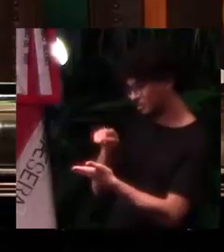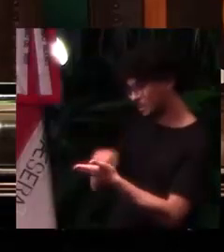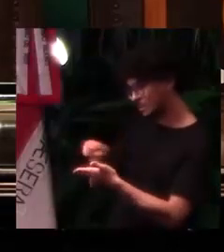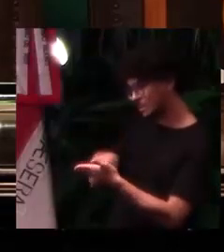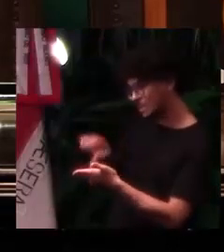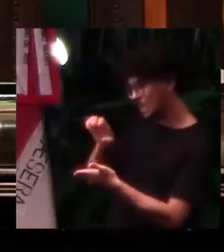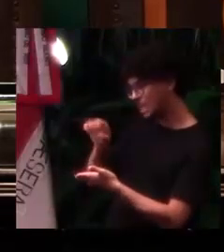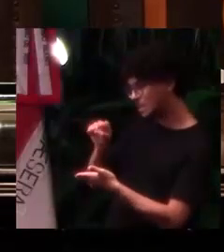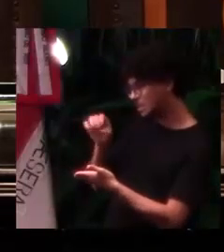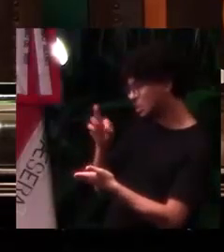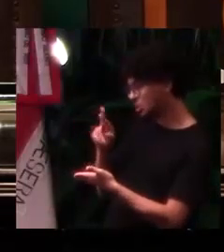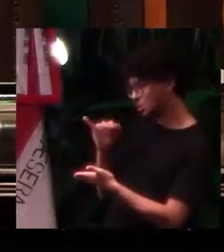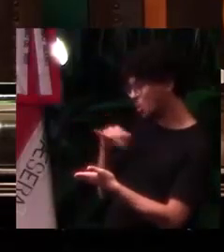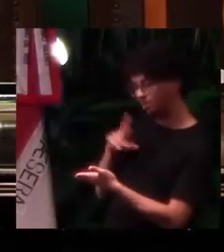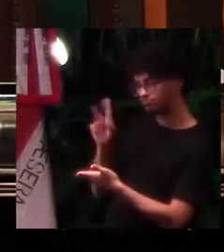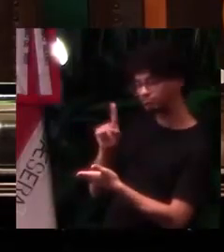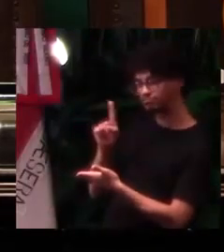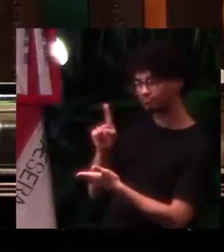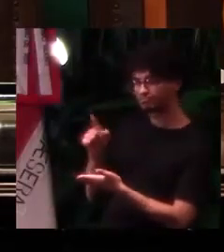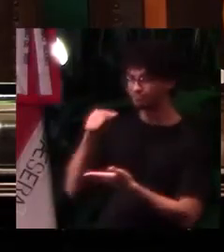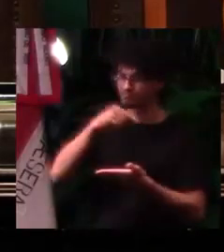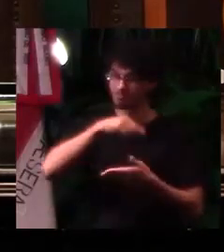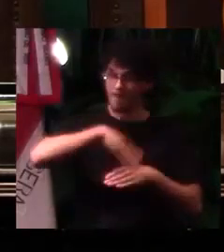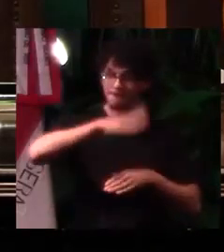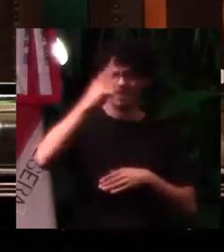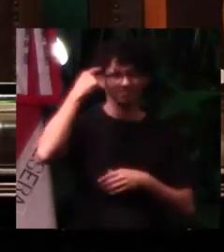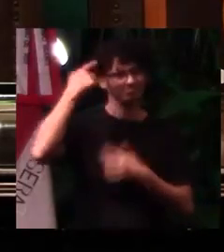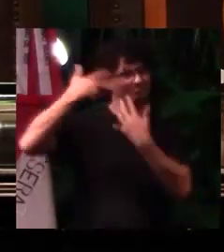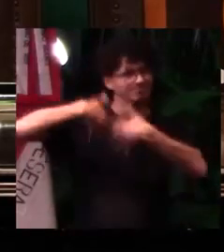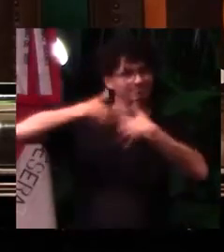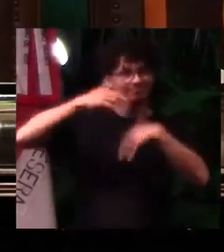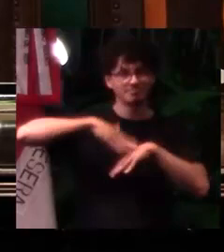exatamente essa dimensão